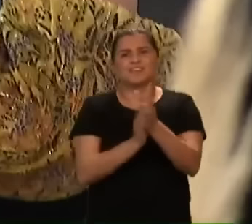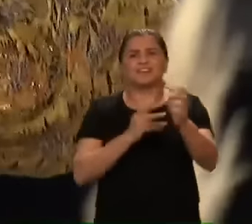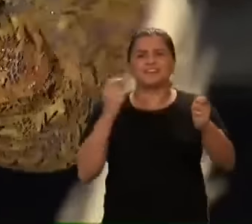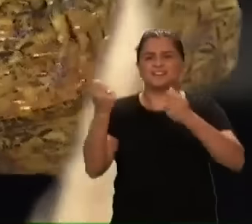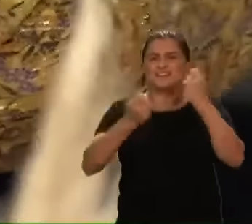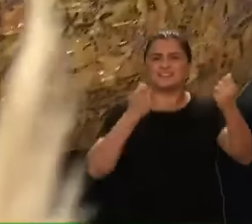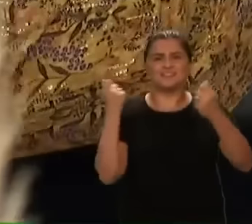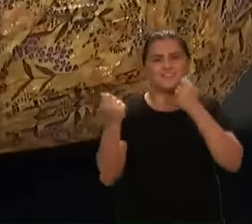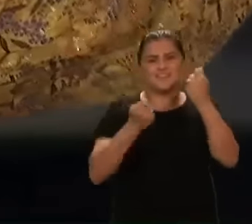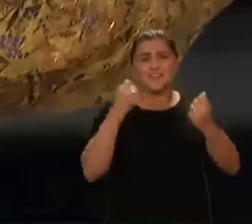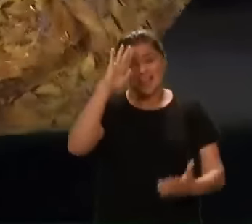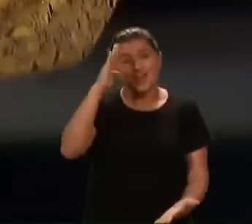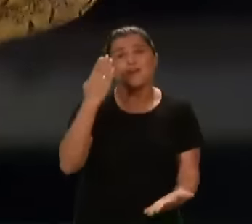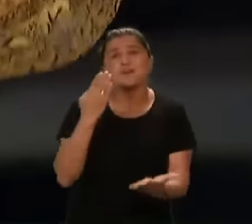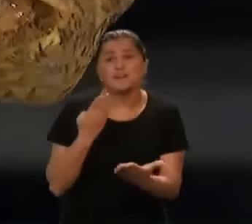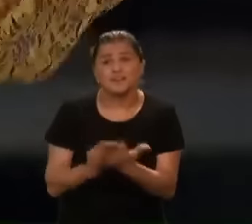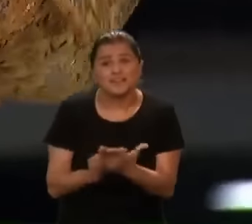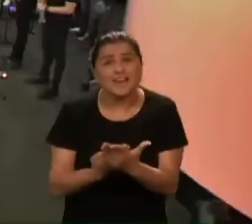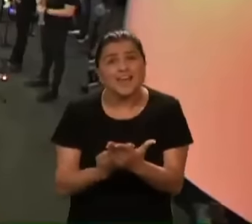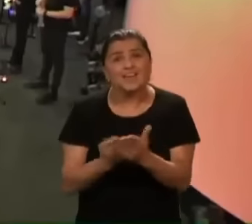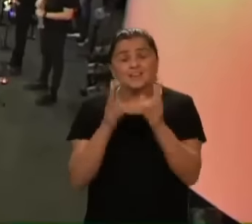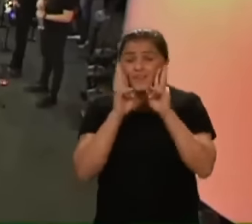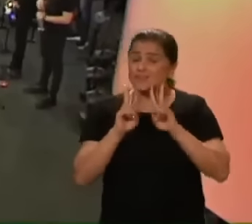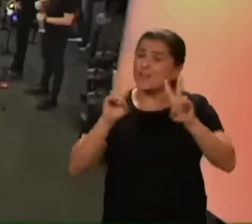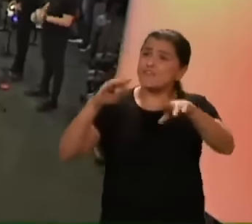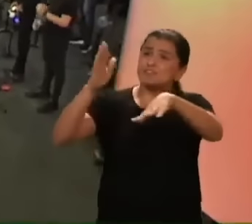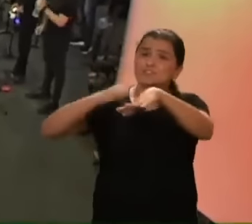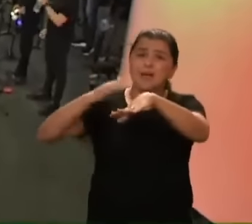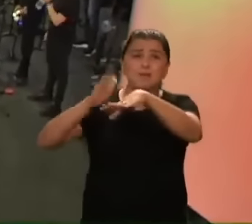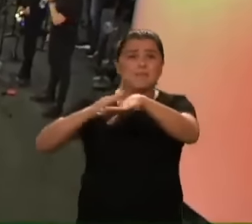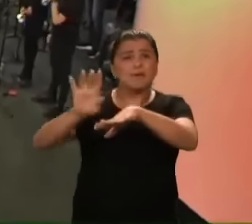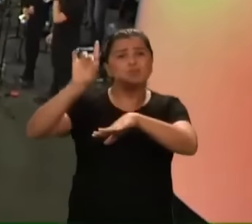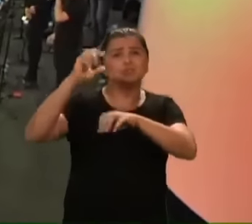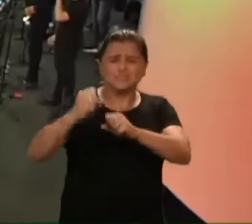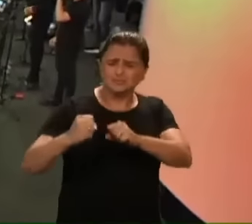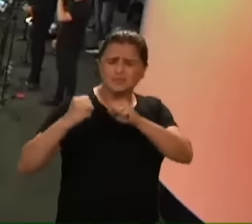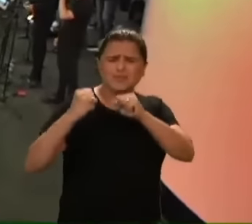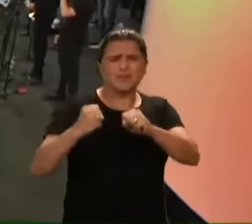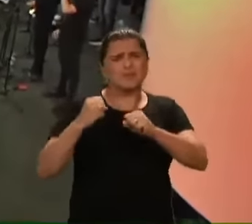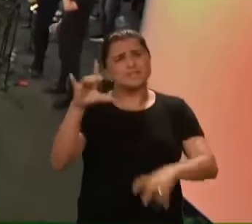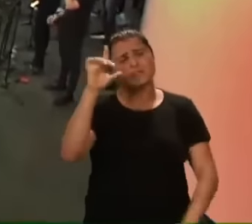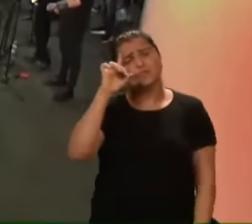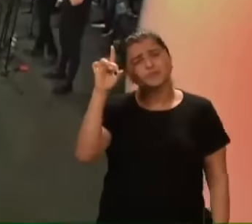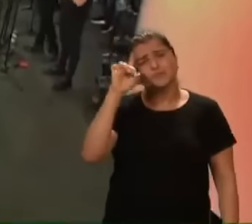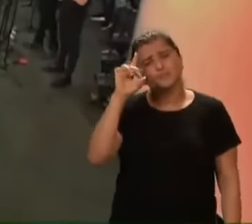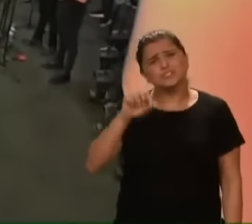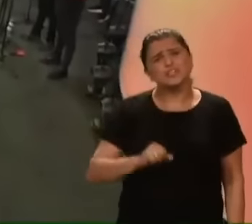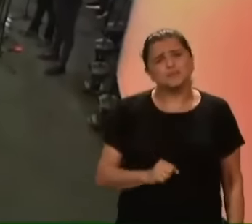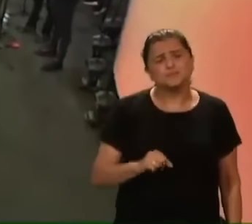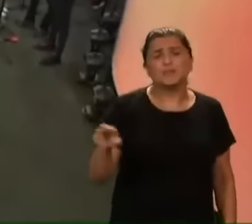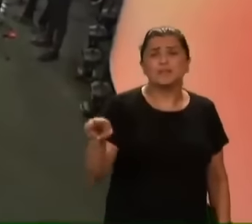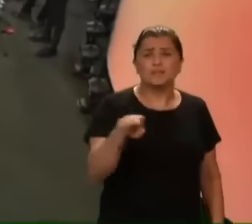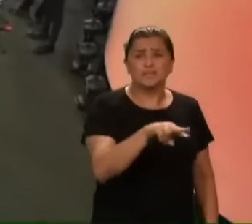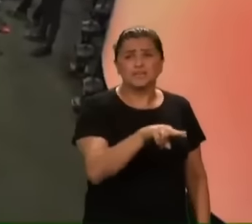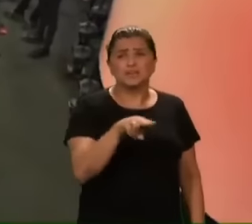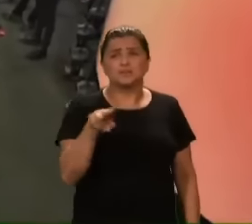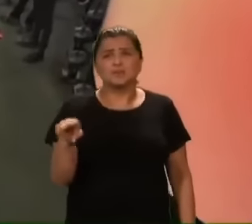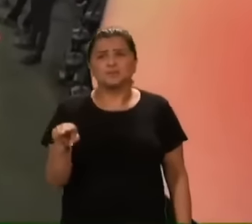Aleluia. Eu creio e eu vejo a mão de Deus todo dia. Irmãs, irmãos, eu sei que tem uns